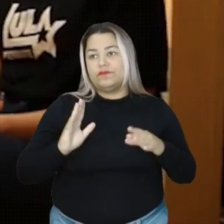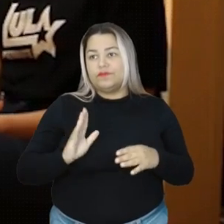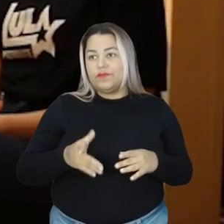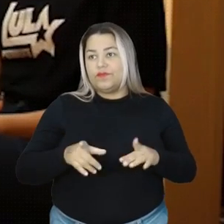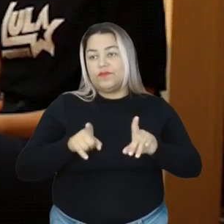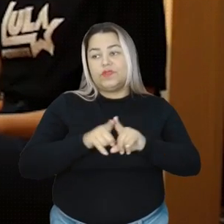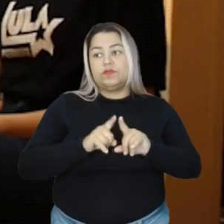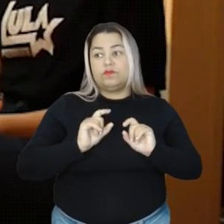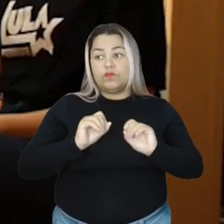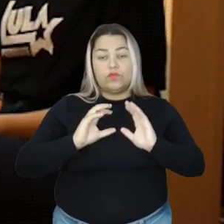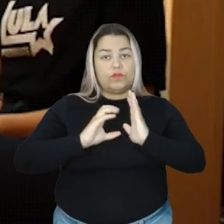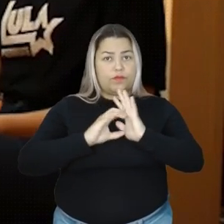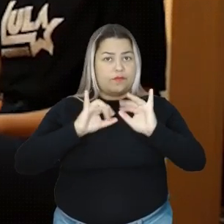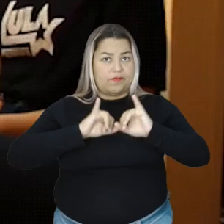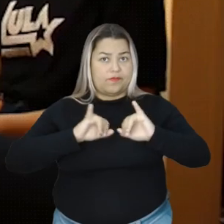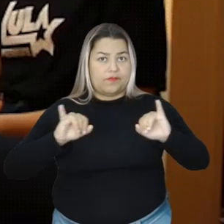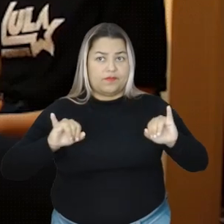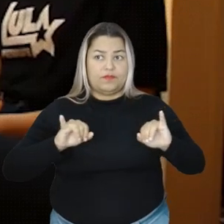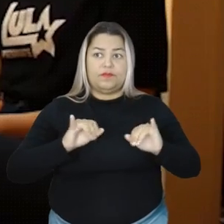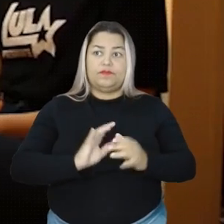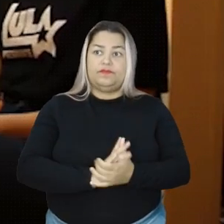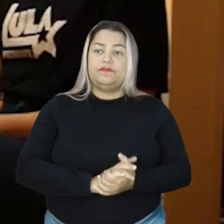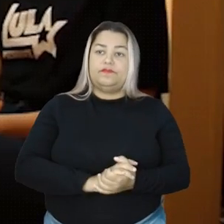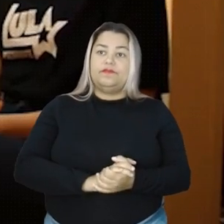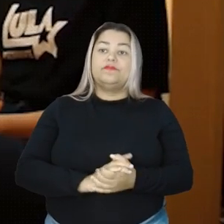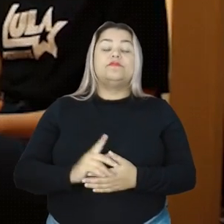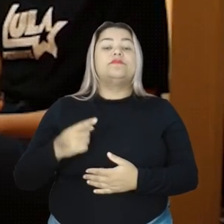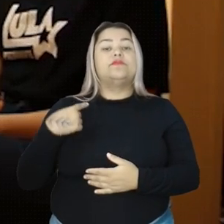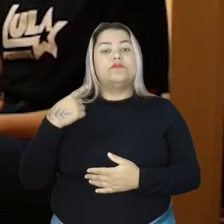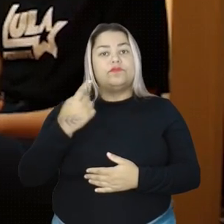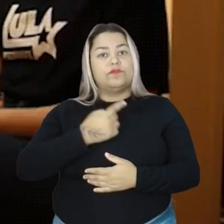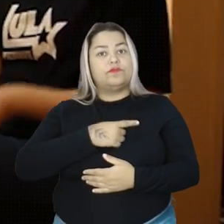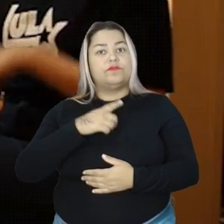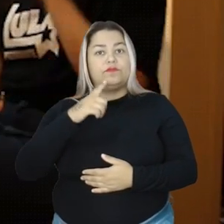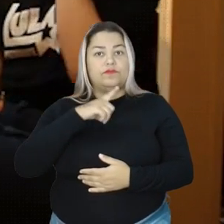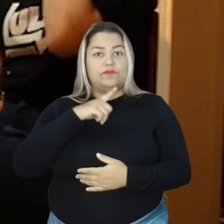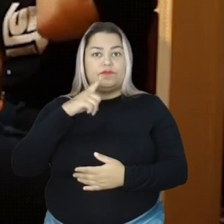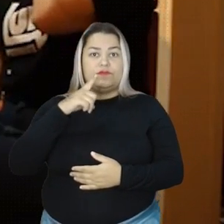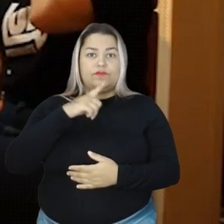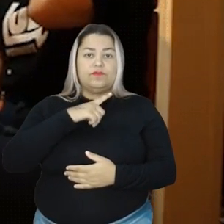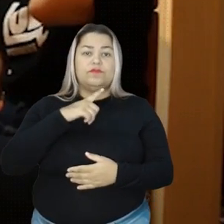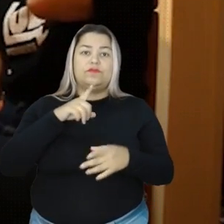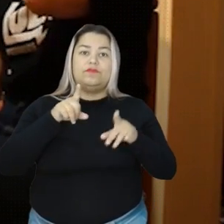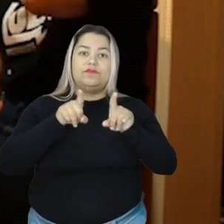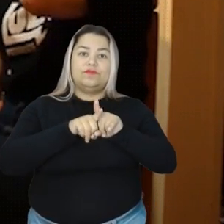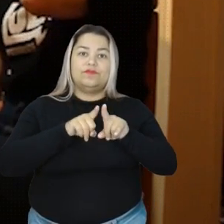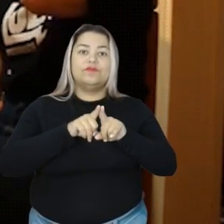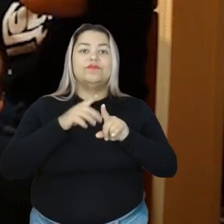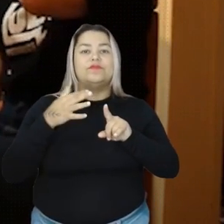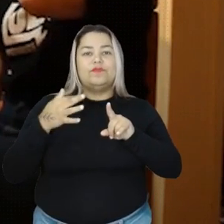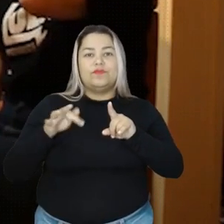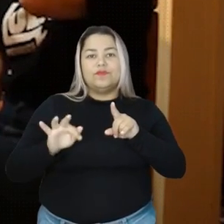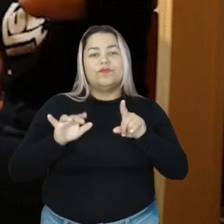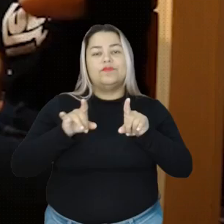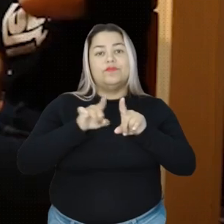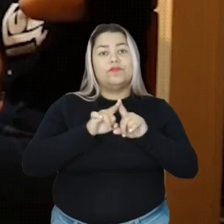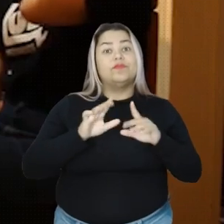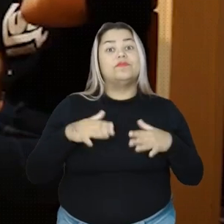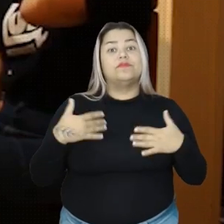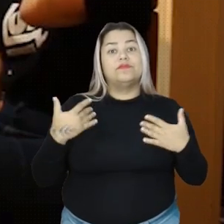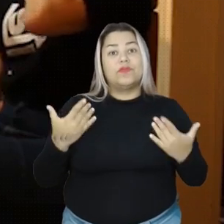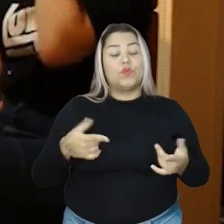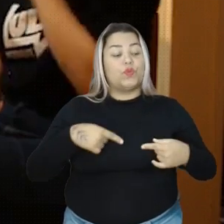fomos para a campanha com a ideia. Nós tínhamos participado, eu fui constituinte federal. E então nós